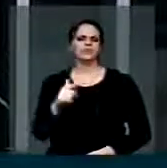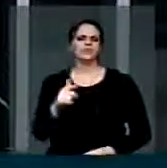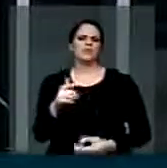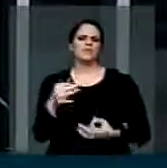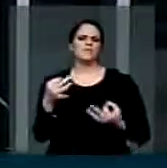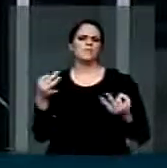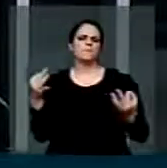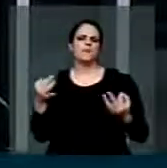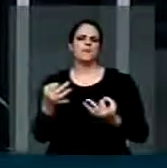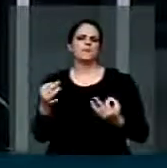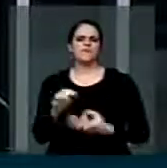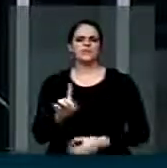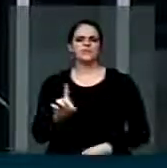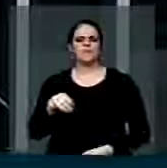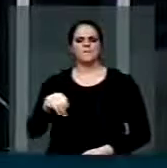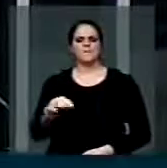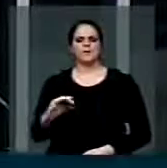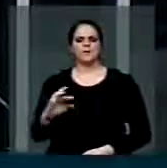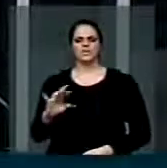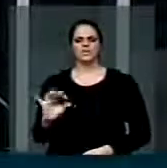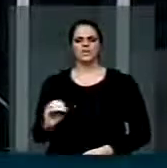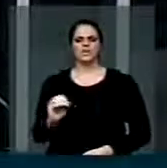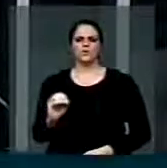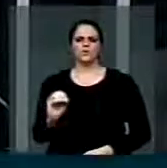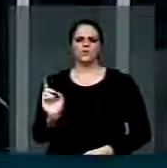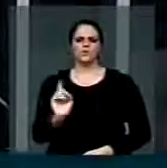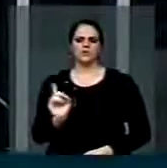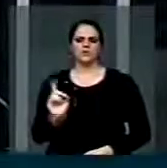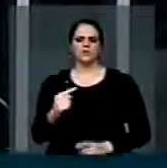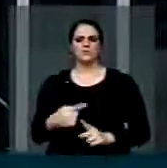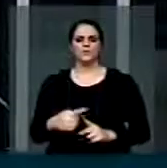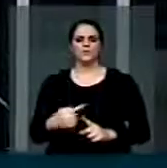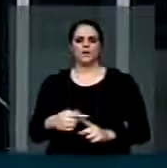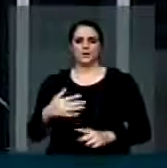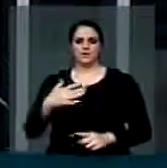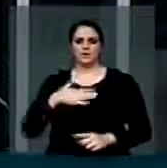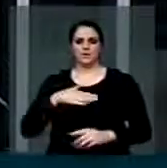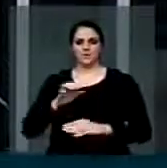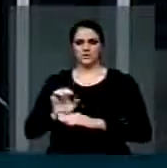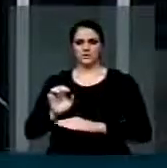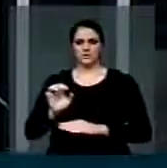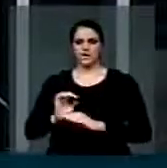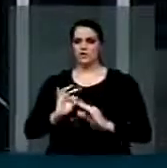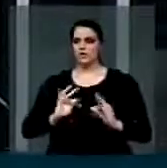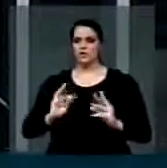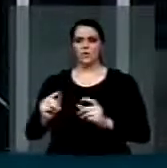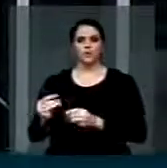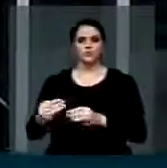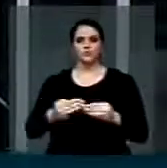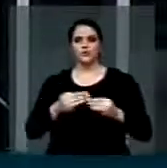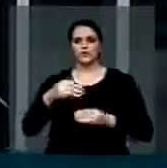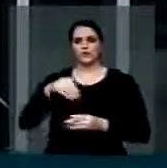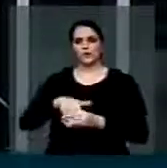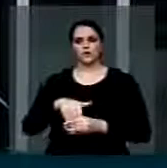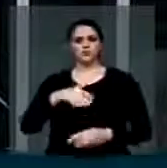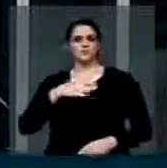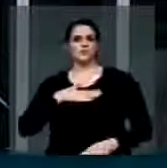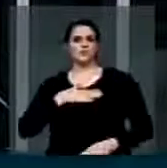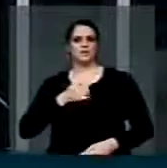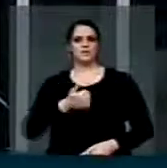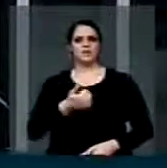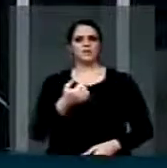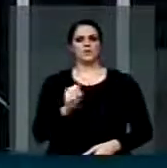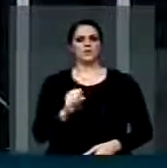democrático. Eu sou votado em todos os municípios pernambucanos nas duas últimas eleições.